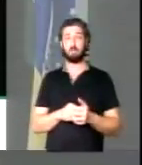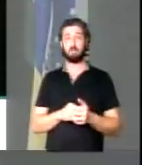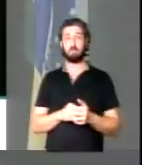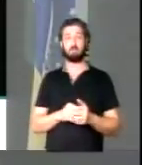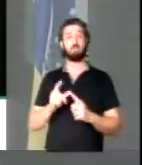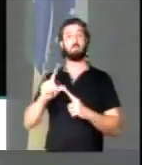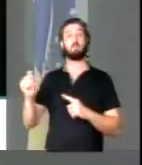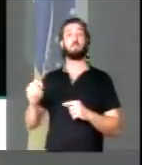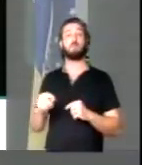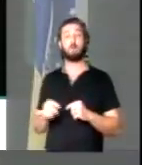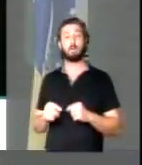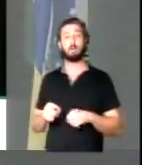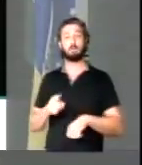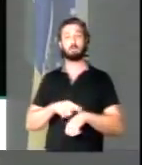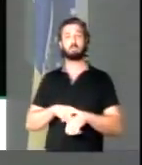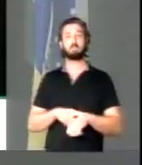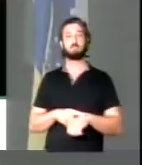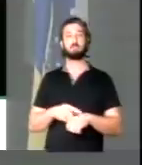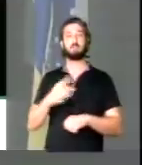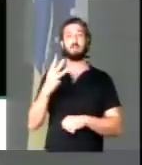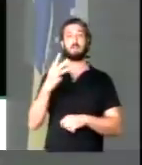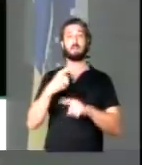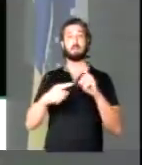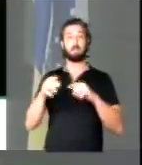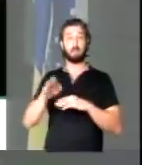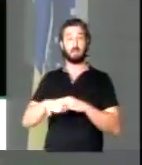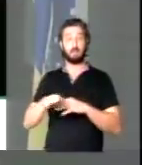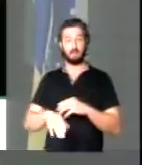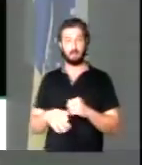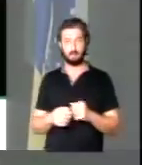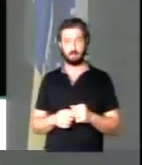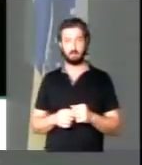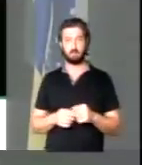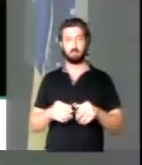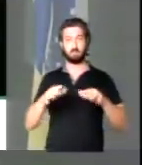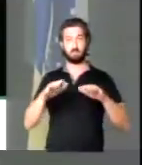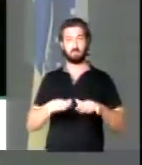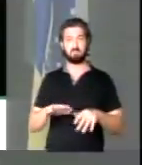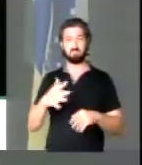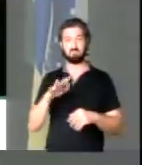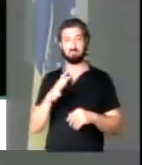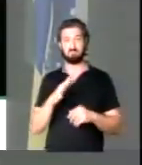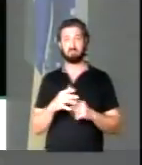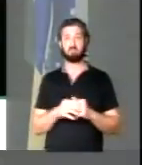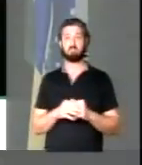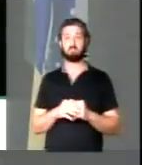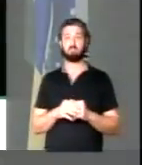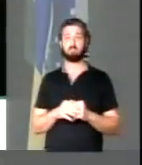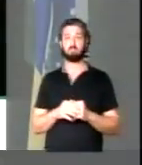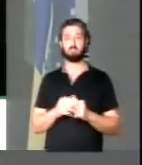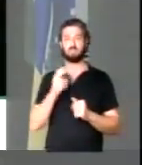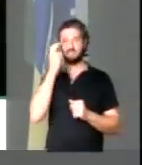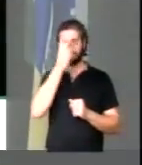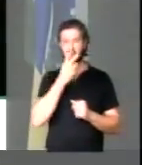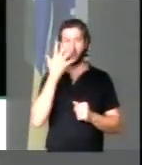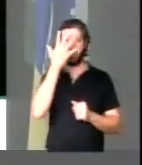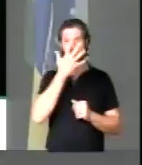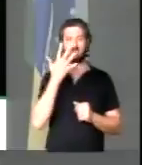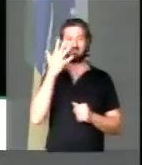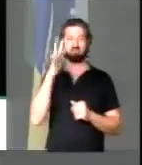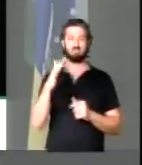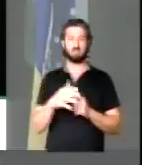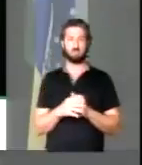e saiu às 15h30. Ele ficou por aproximadamente 5 horas